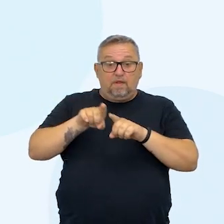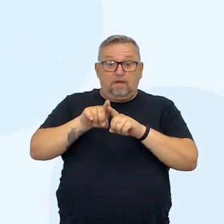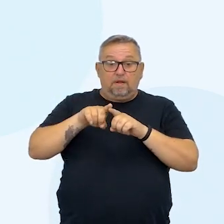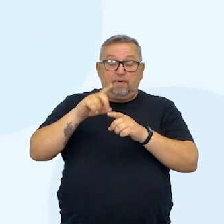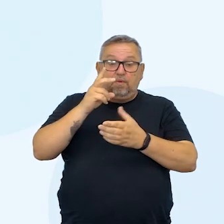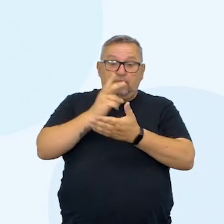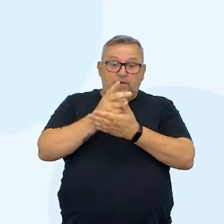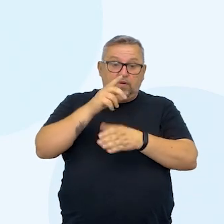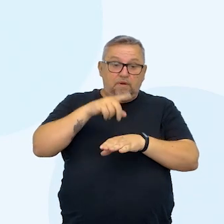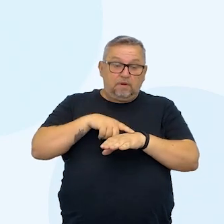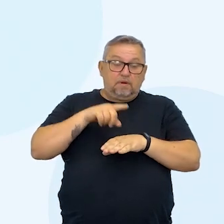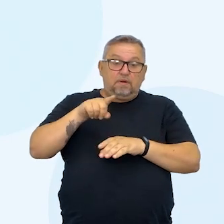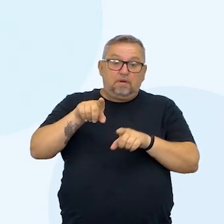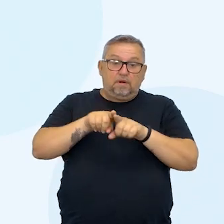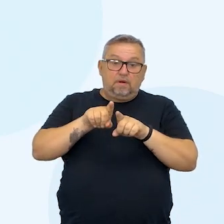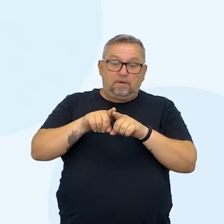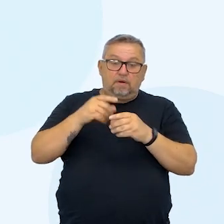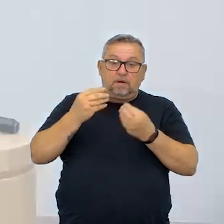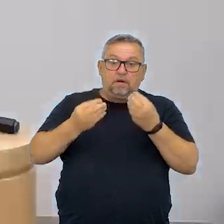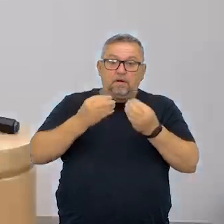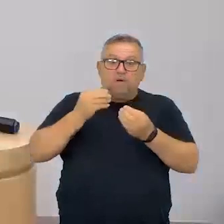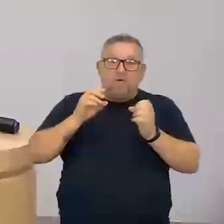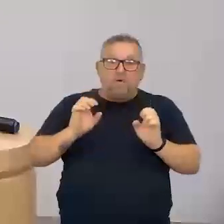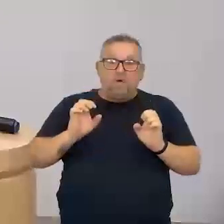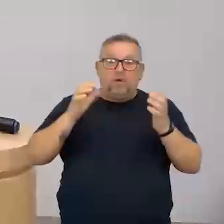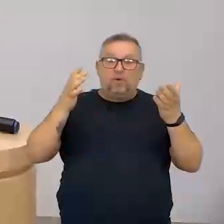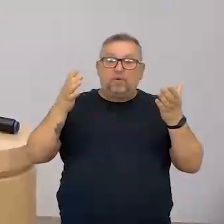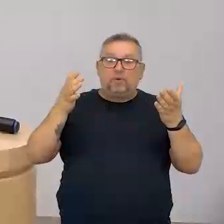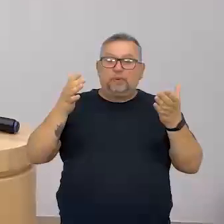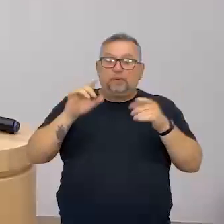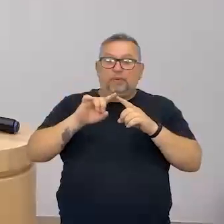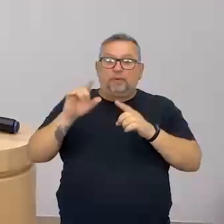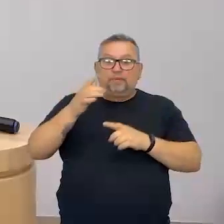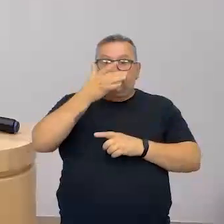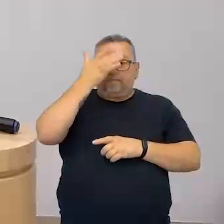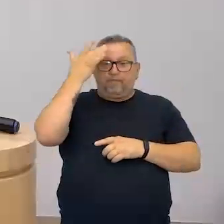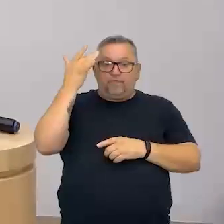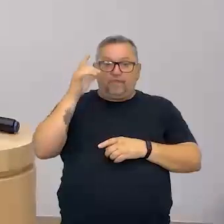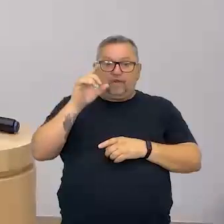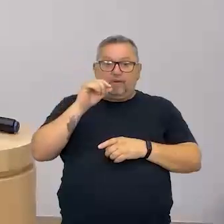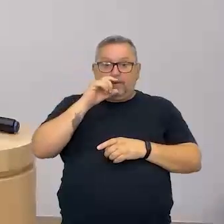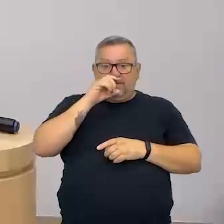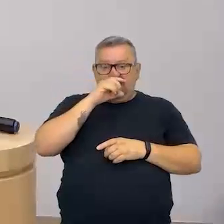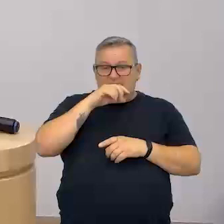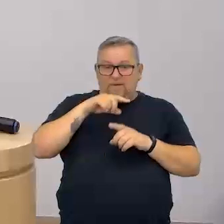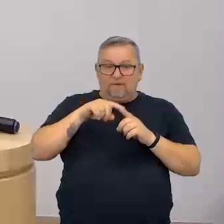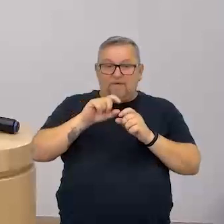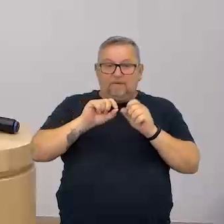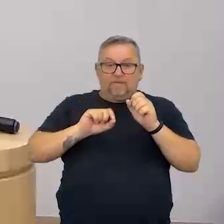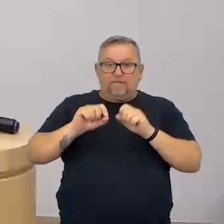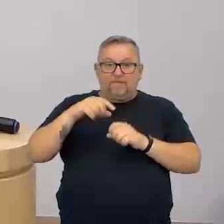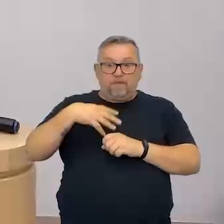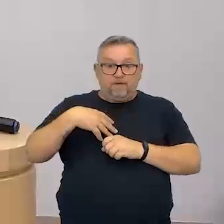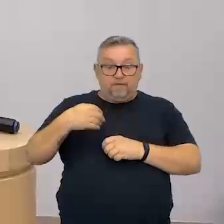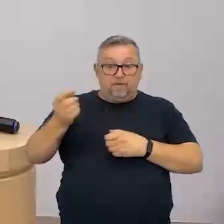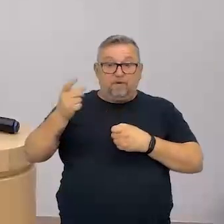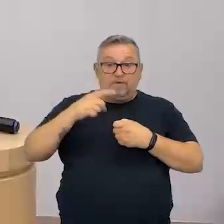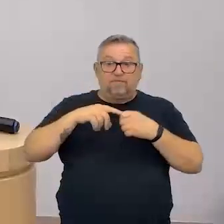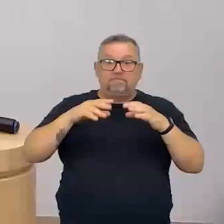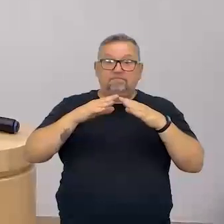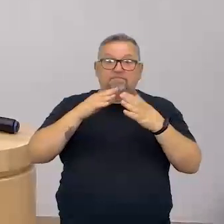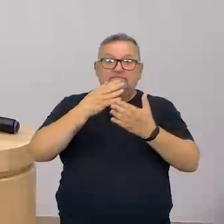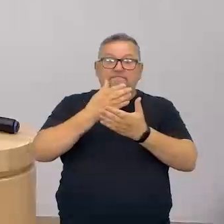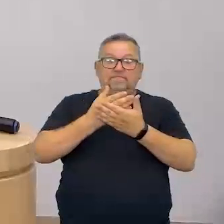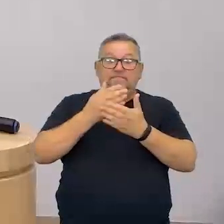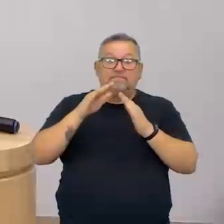mesmo tempo, o povo que celebra, né? Essas pessoas que ele é um filho que volta à sua casa,